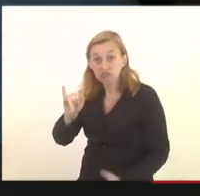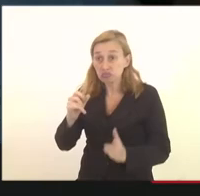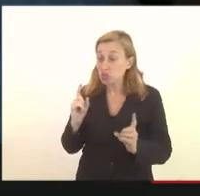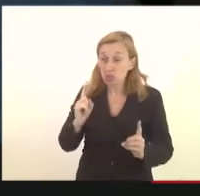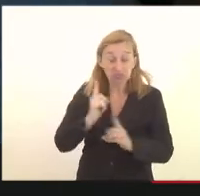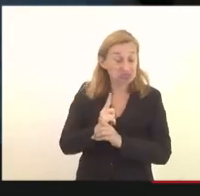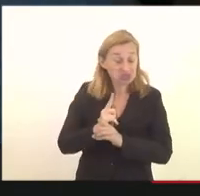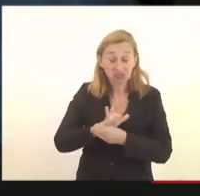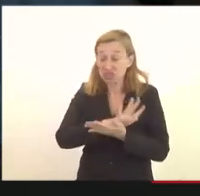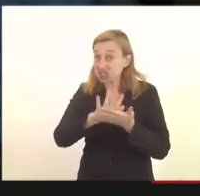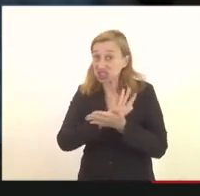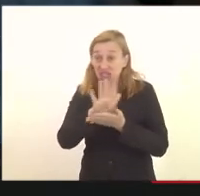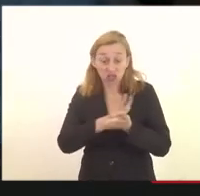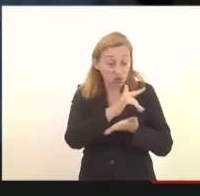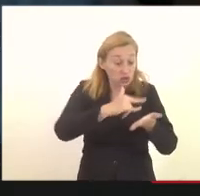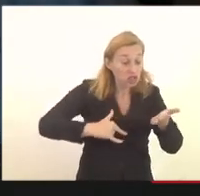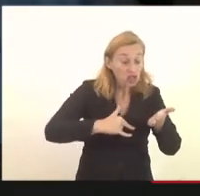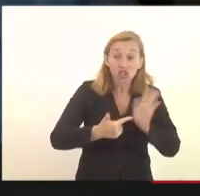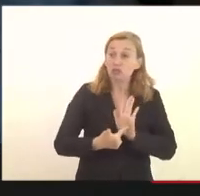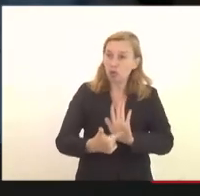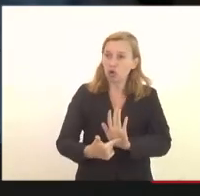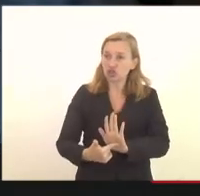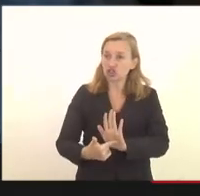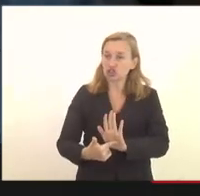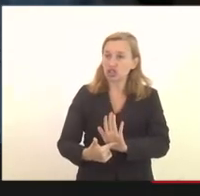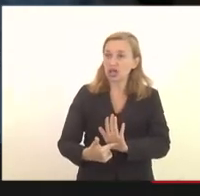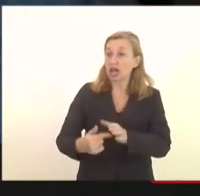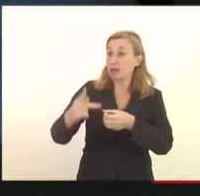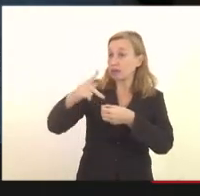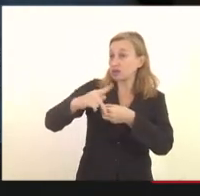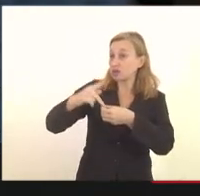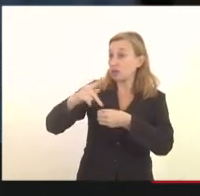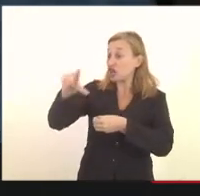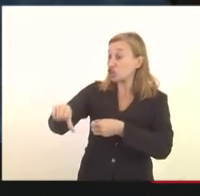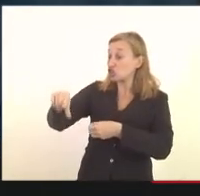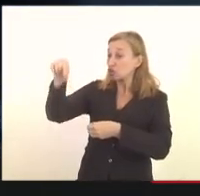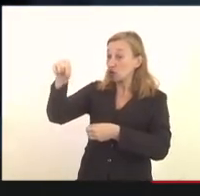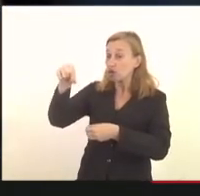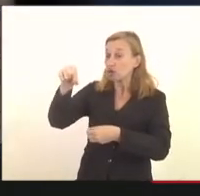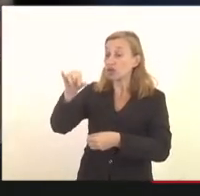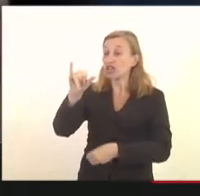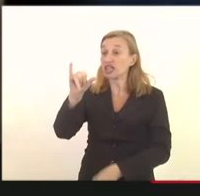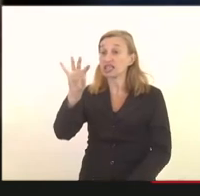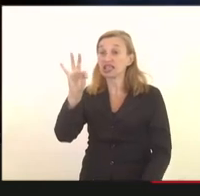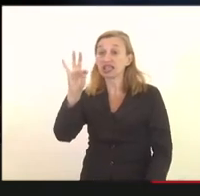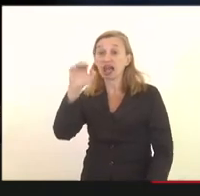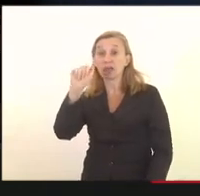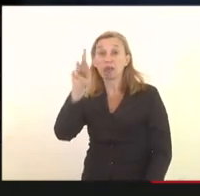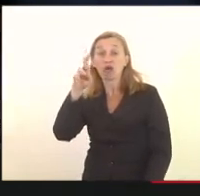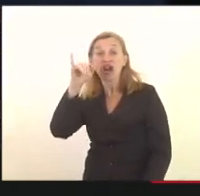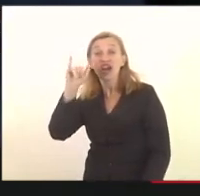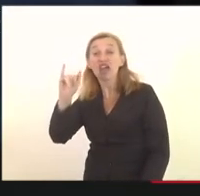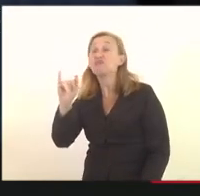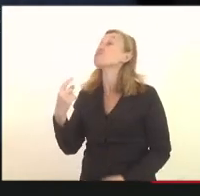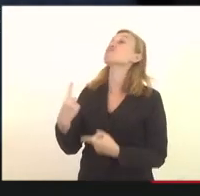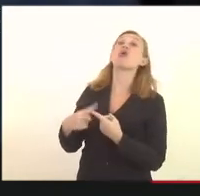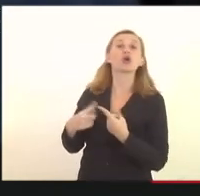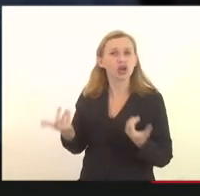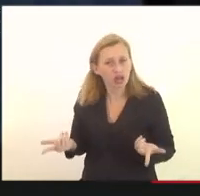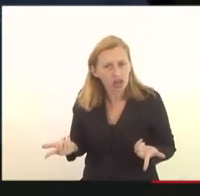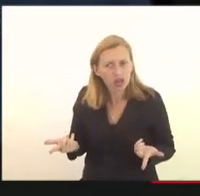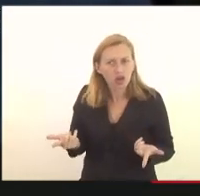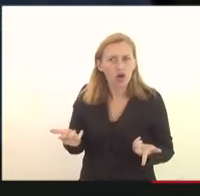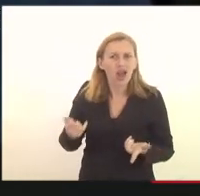que diga claramente a Petrobras optou por Itaboraí. Optou por quê? Porque comprou